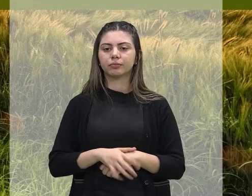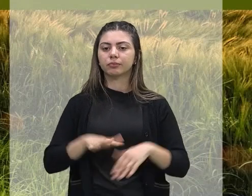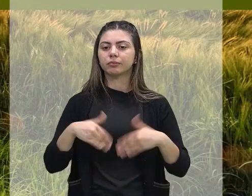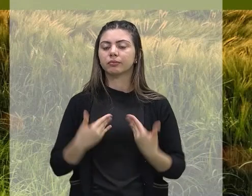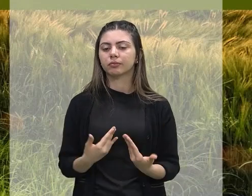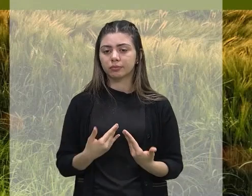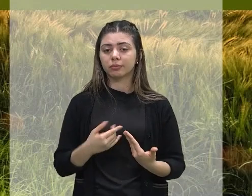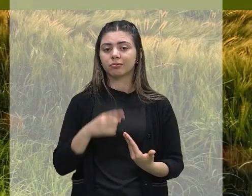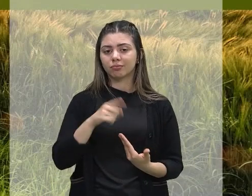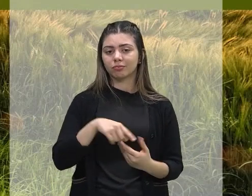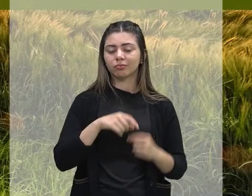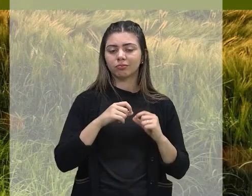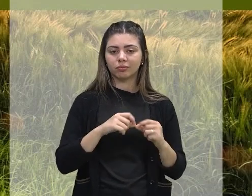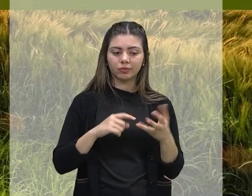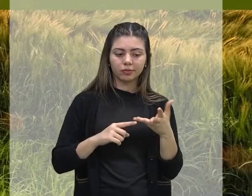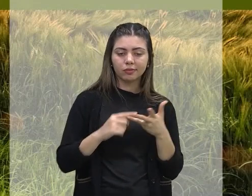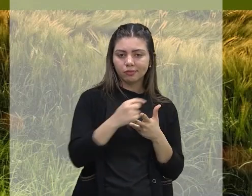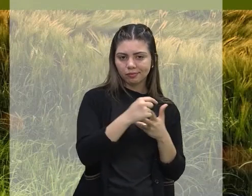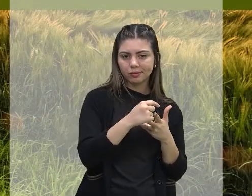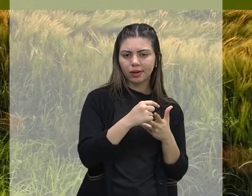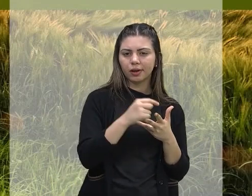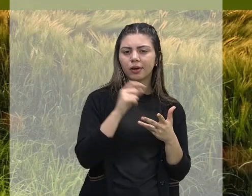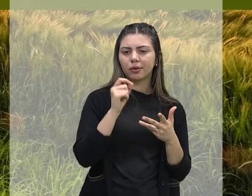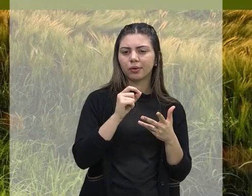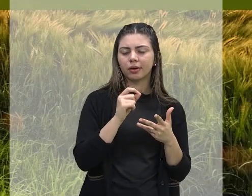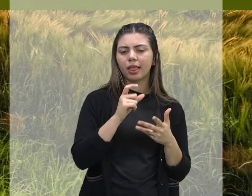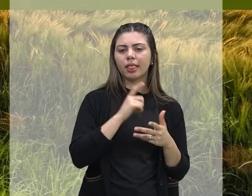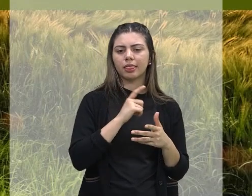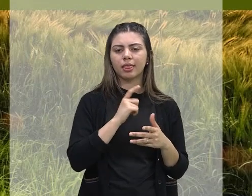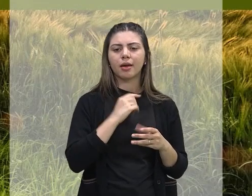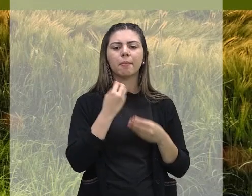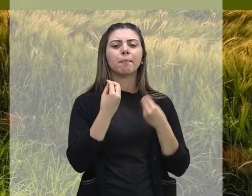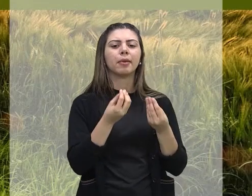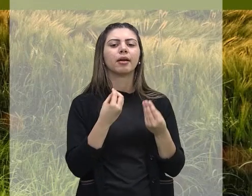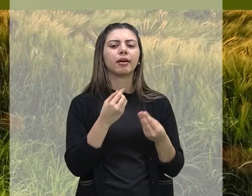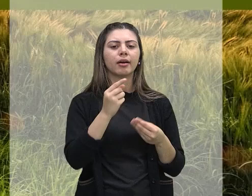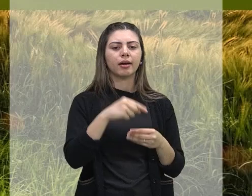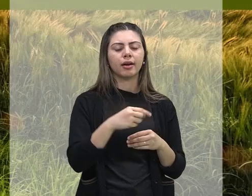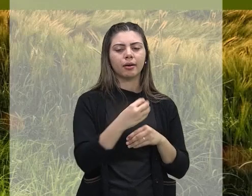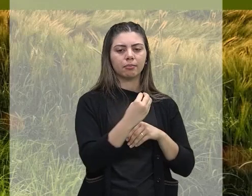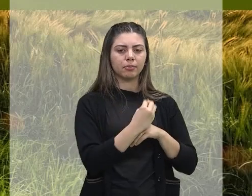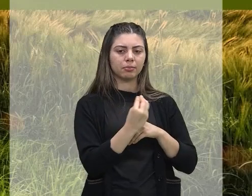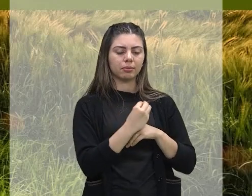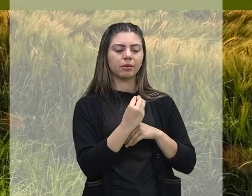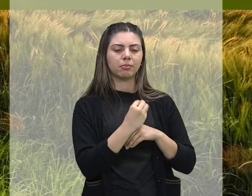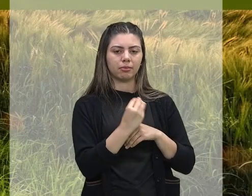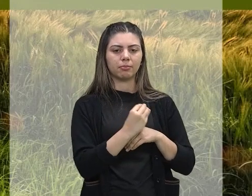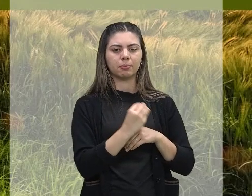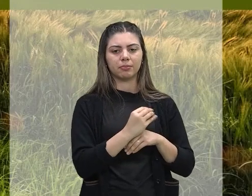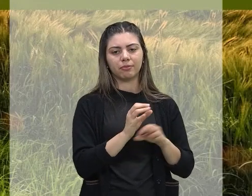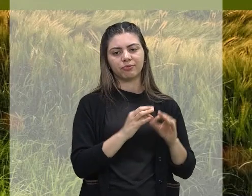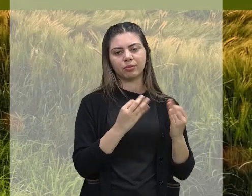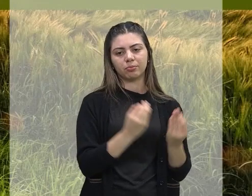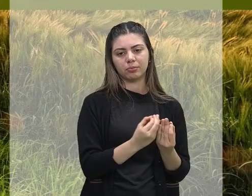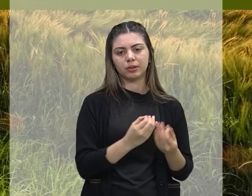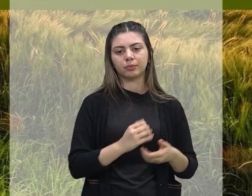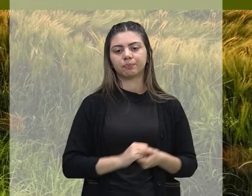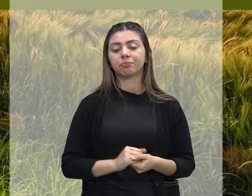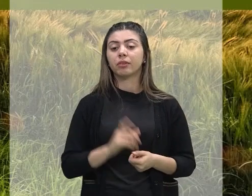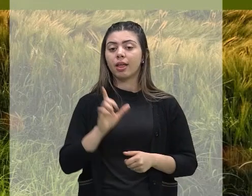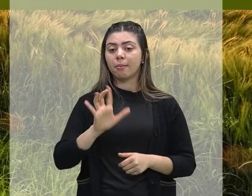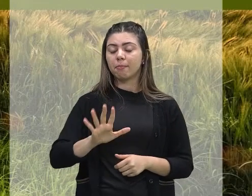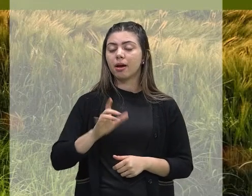aí, elas, então, são de subsistências, que é da agricultura familiar. E nós também temos o